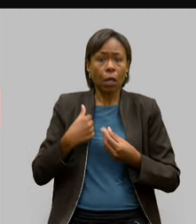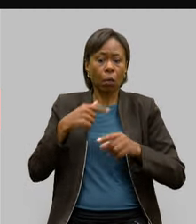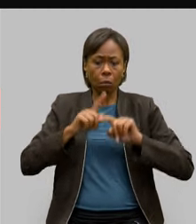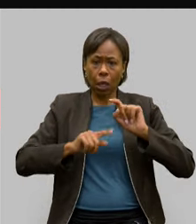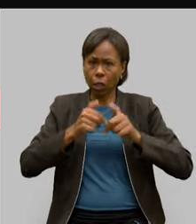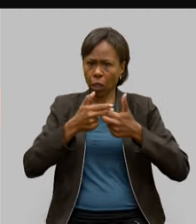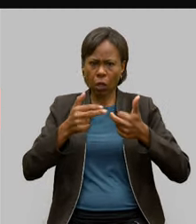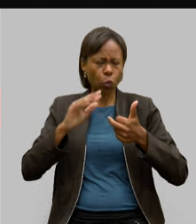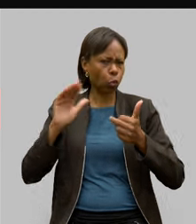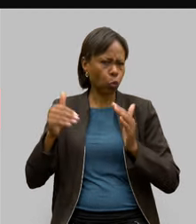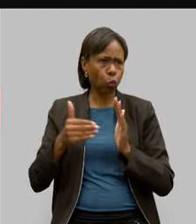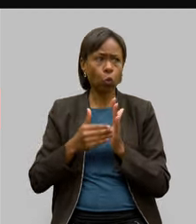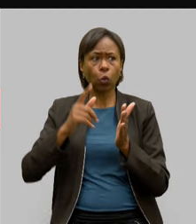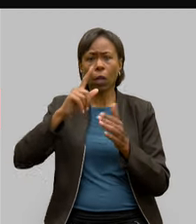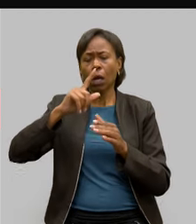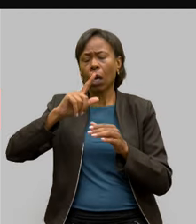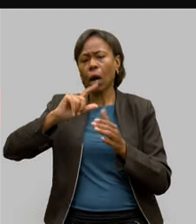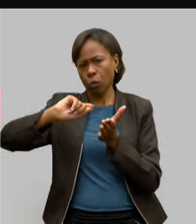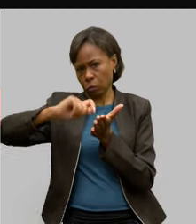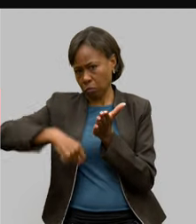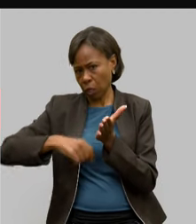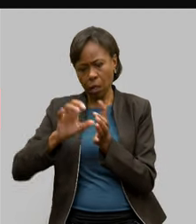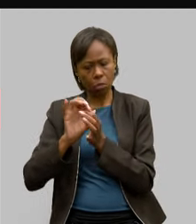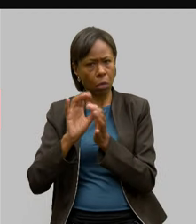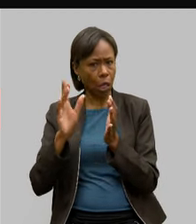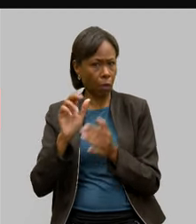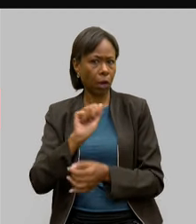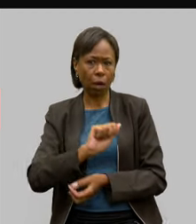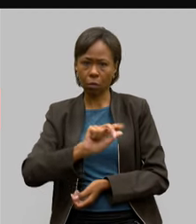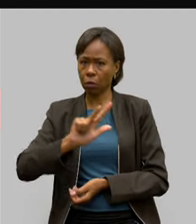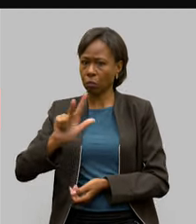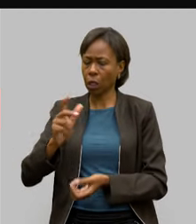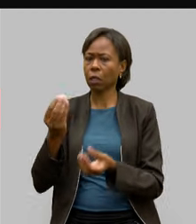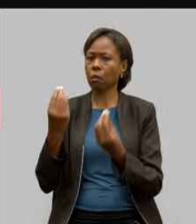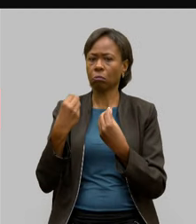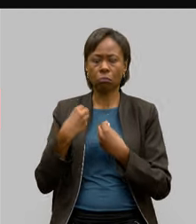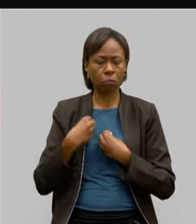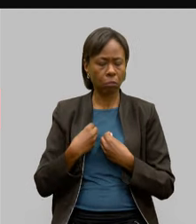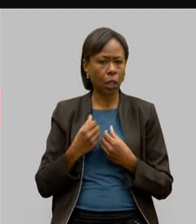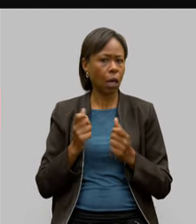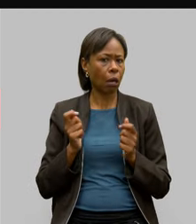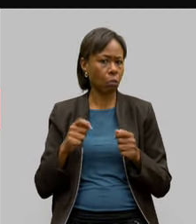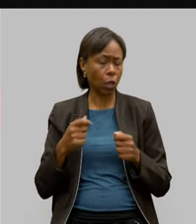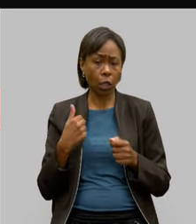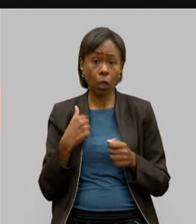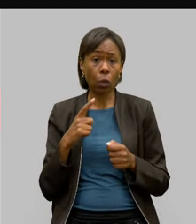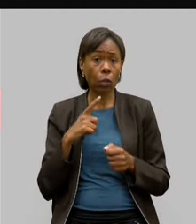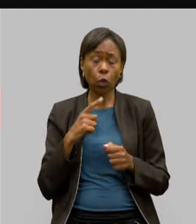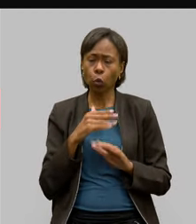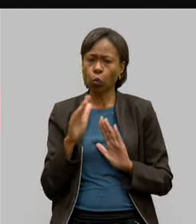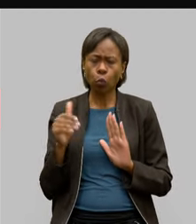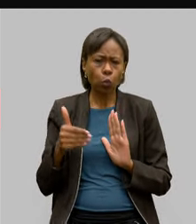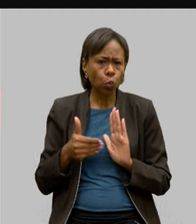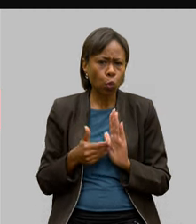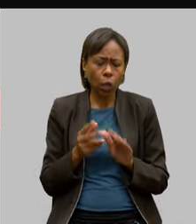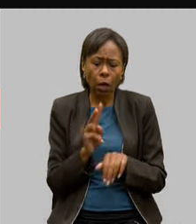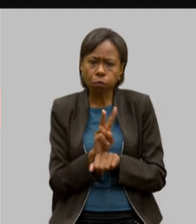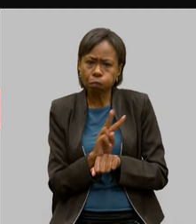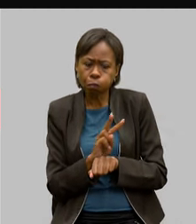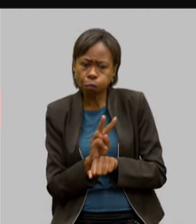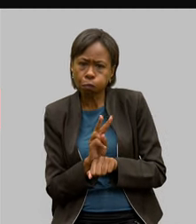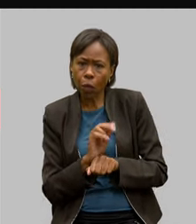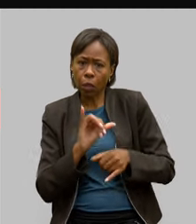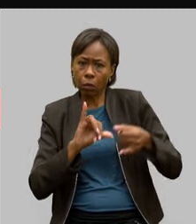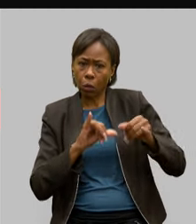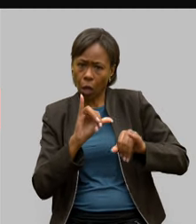autorização tudo p anualização da Anvisa eu tenho toda a parte de circuito de eh vigilância aqui no laboratório